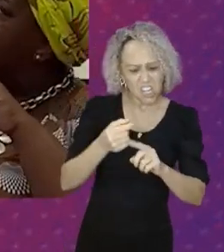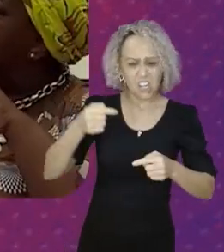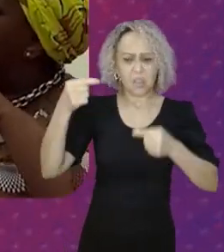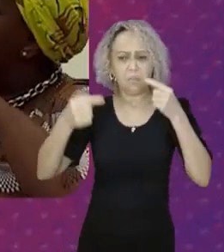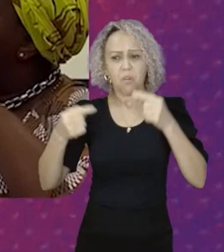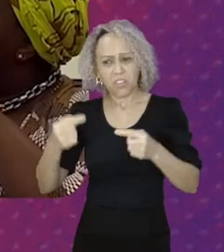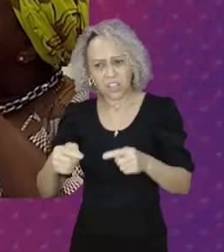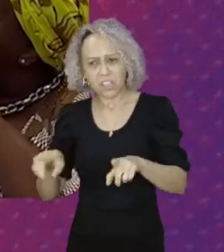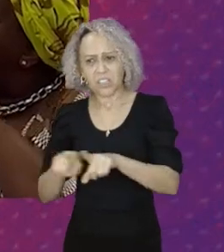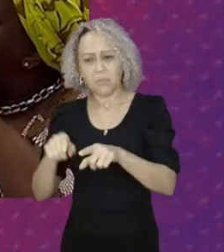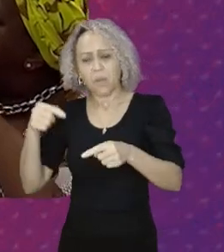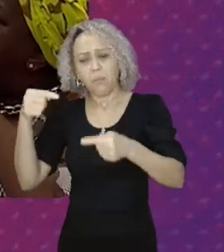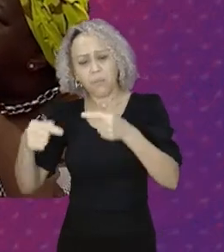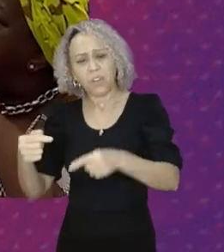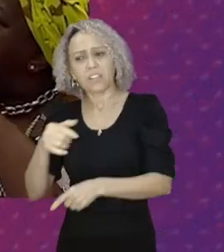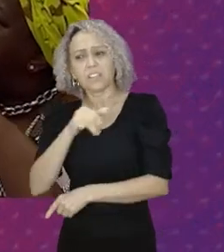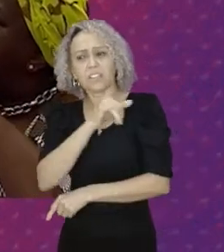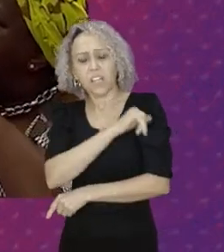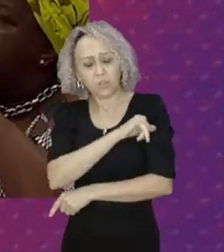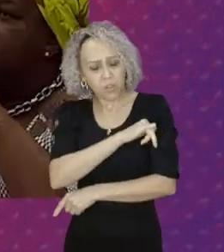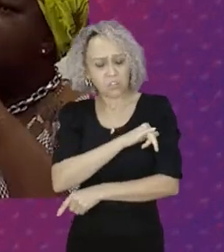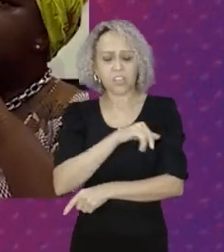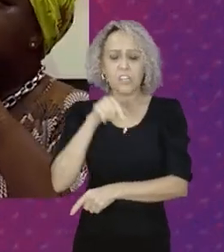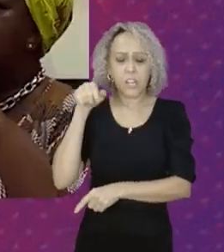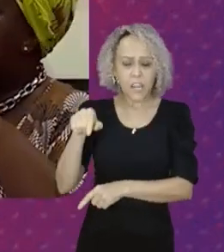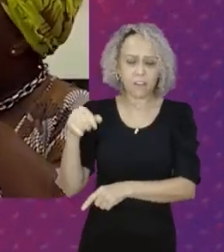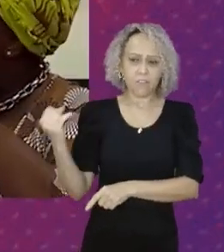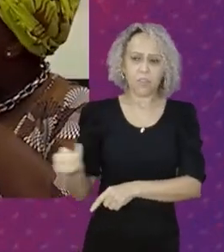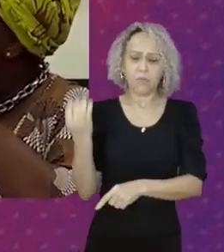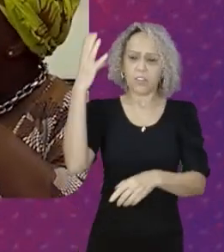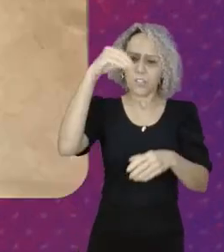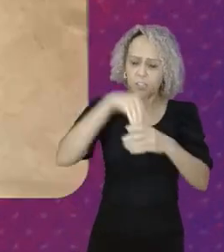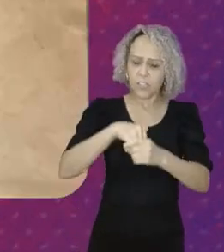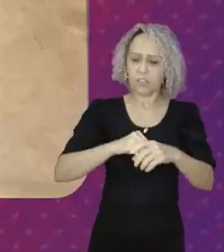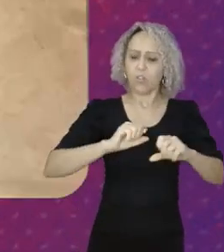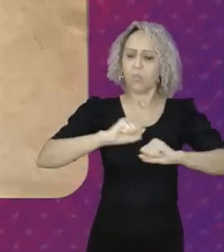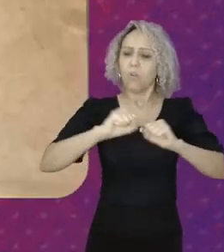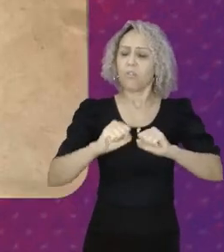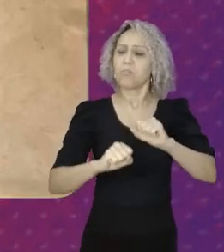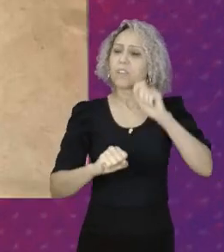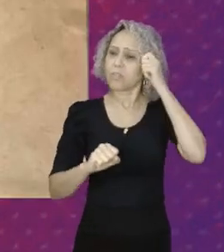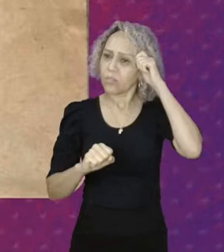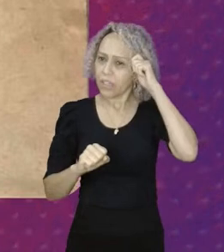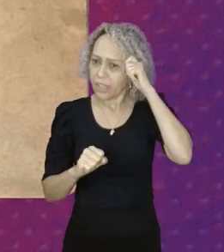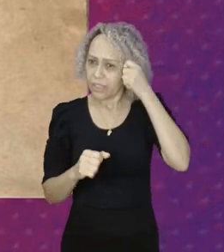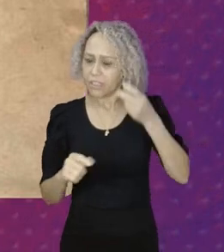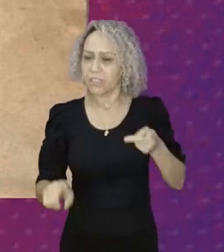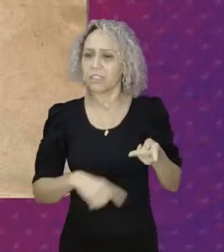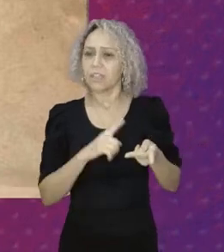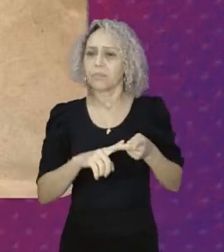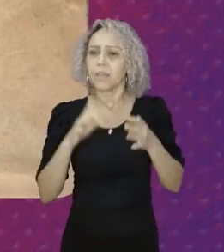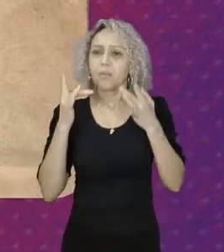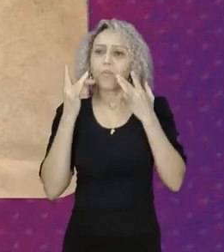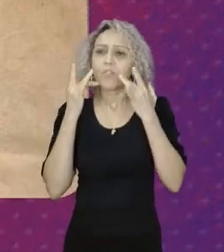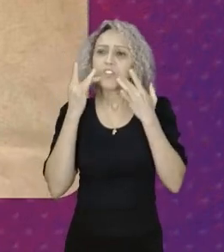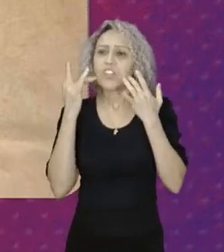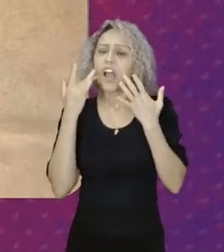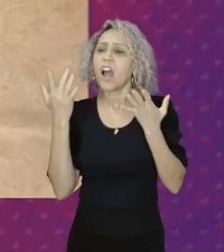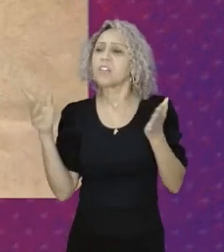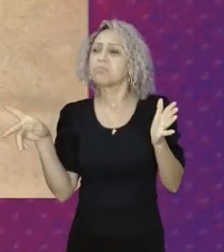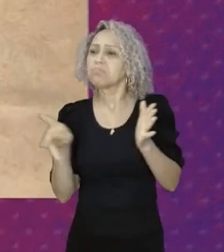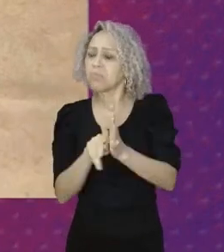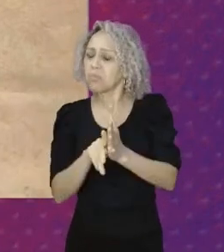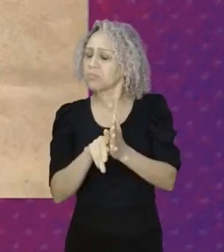em 1944, o Teatro Experimental do Negro, no Rio de Janeiro. E o Teatro Experimental do Negro vai também fazer